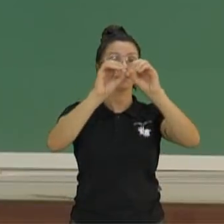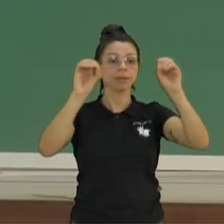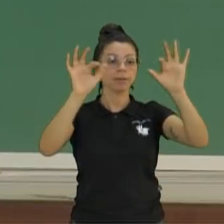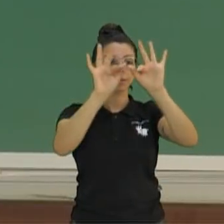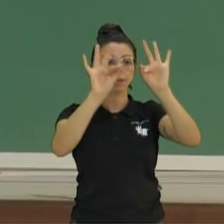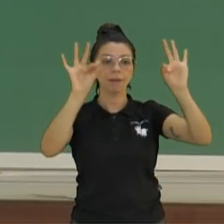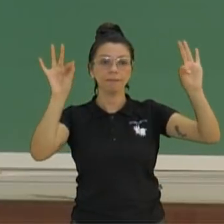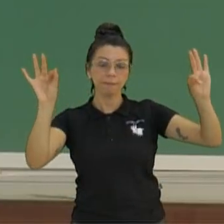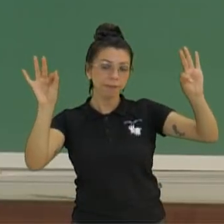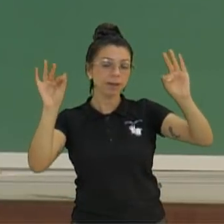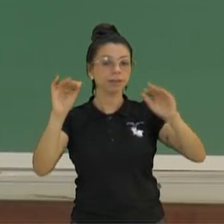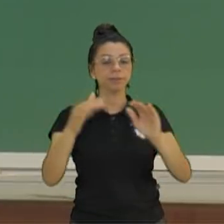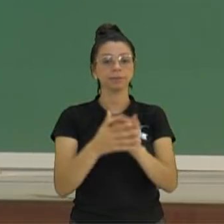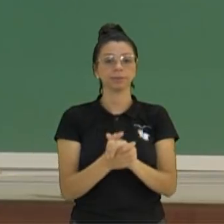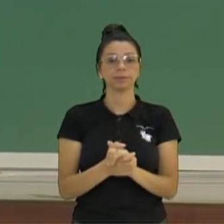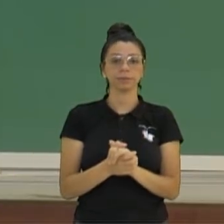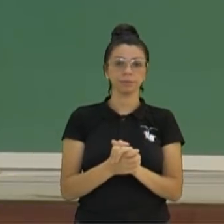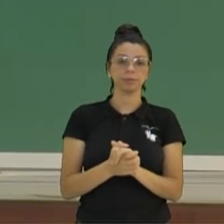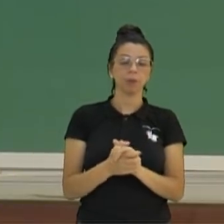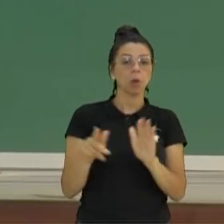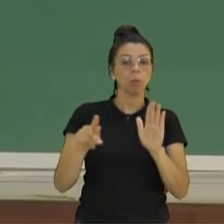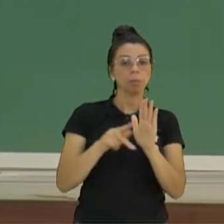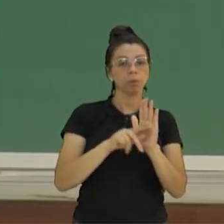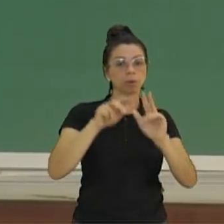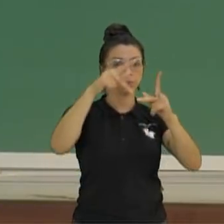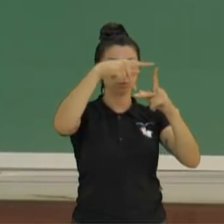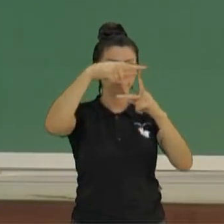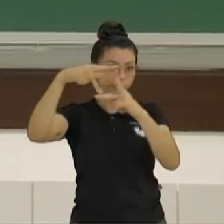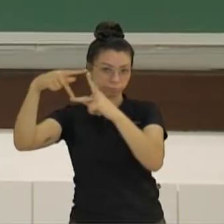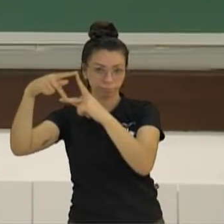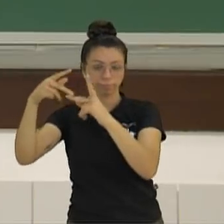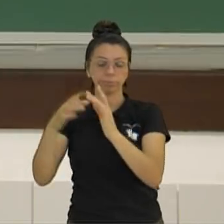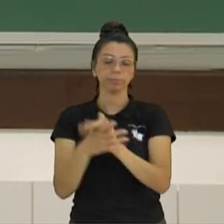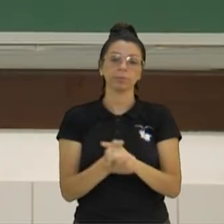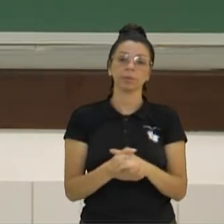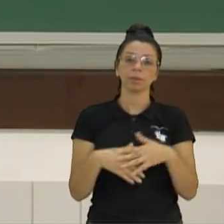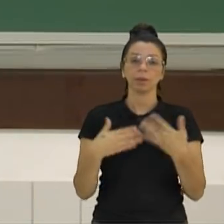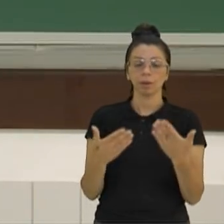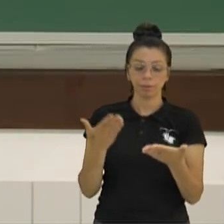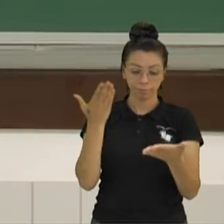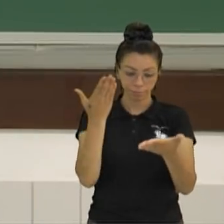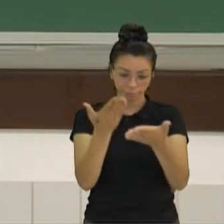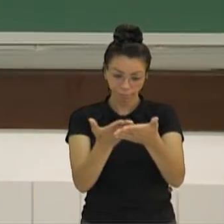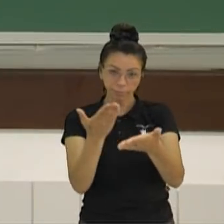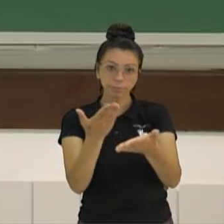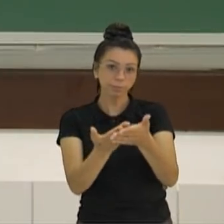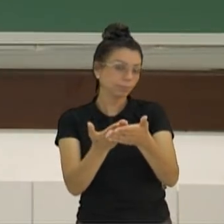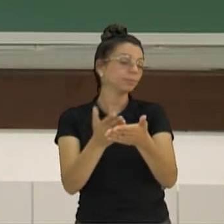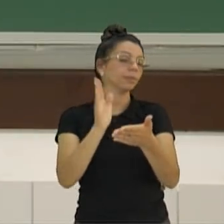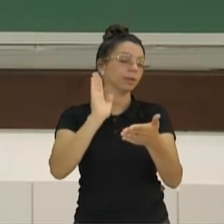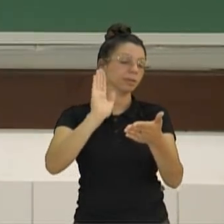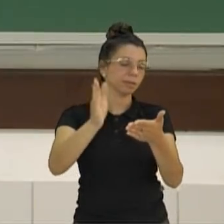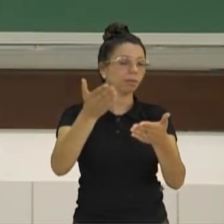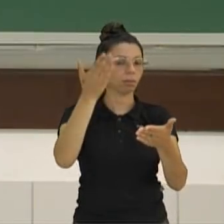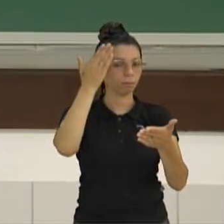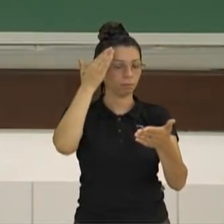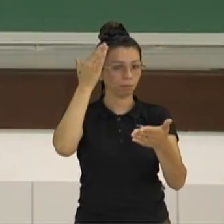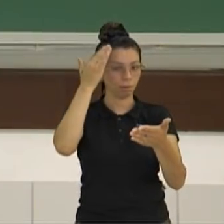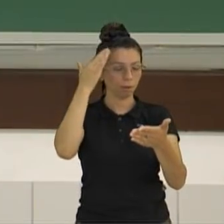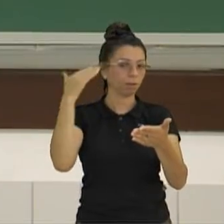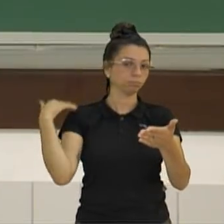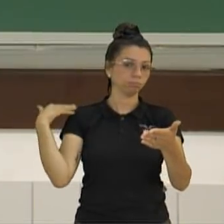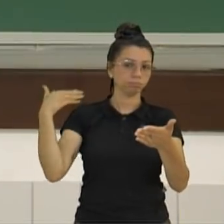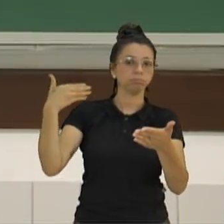retiradas desse quadrinho. Tudo bem? Então, essas aulas vocês já tiveram, vocês já